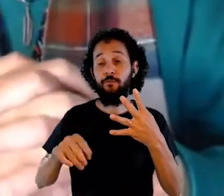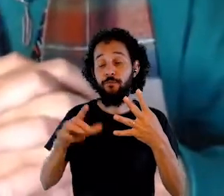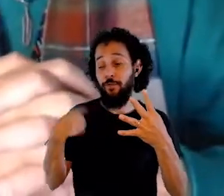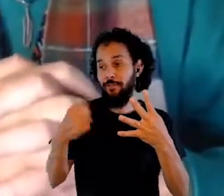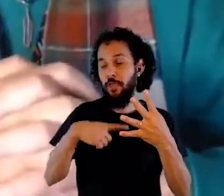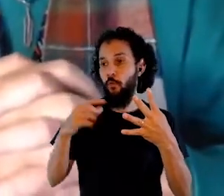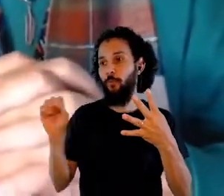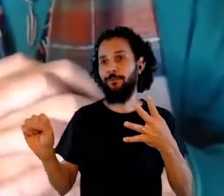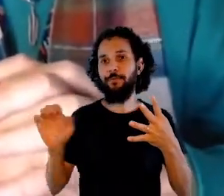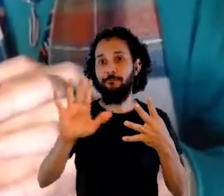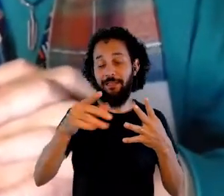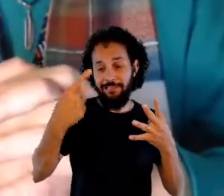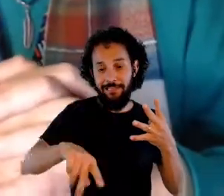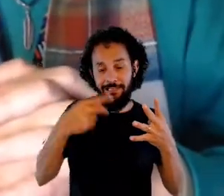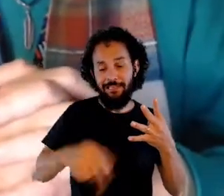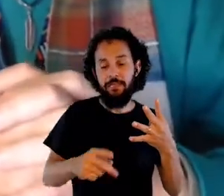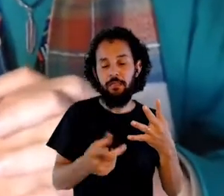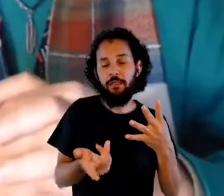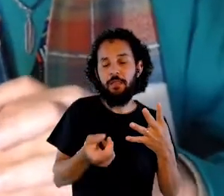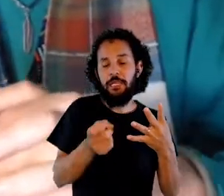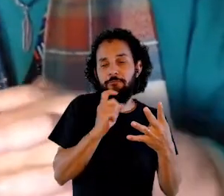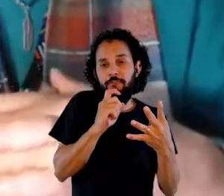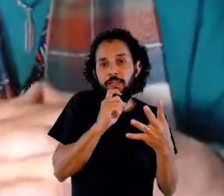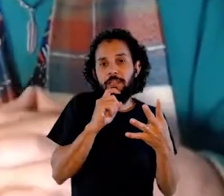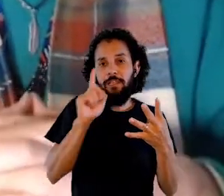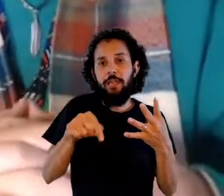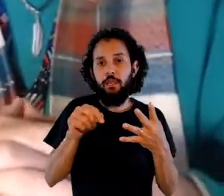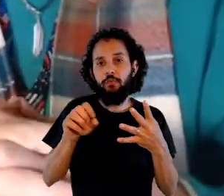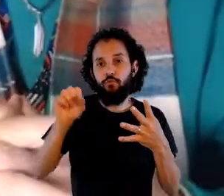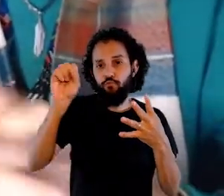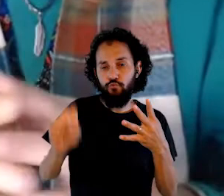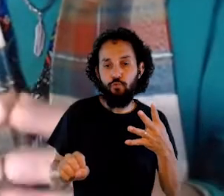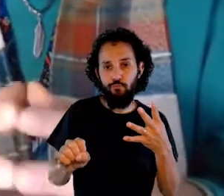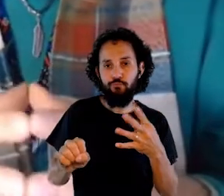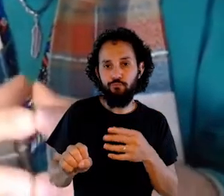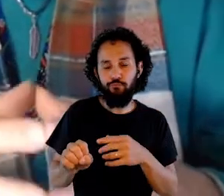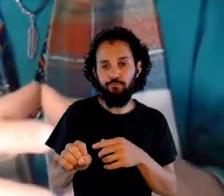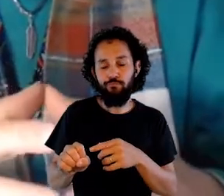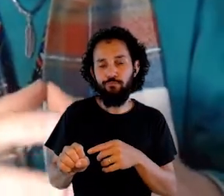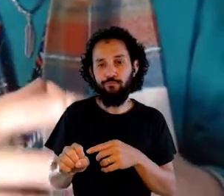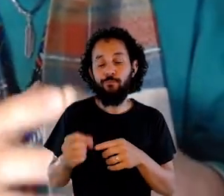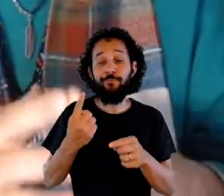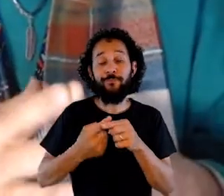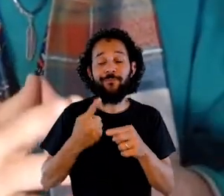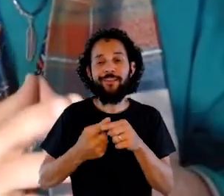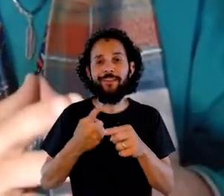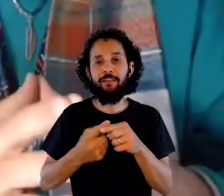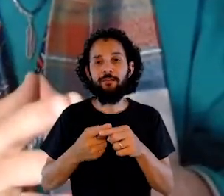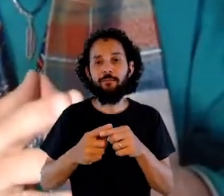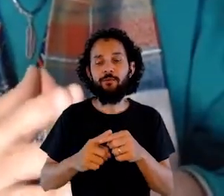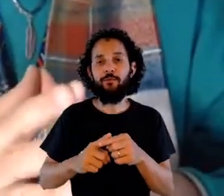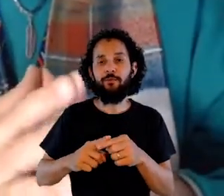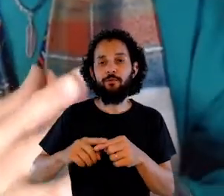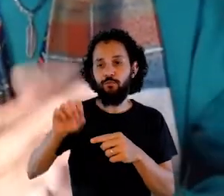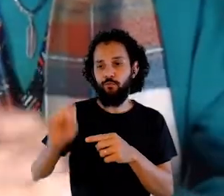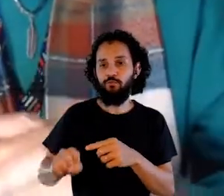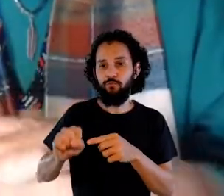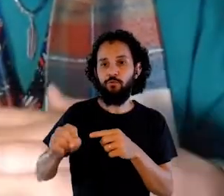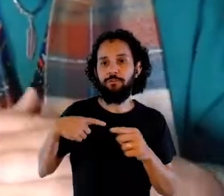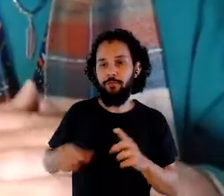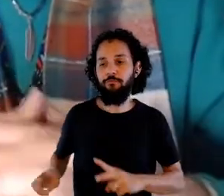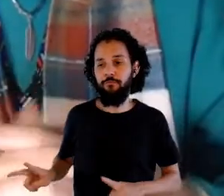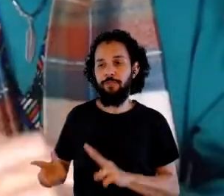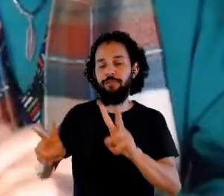representa a direção sul da roda medicinal, porque é do Polo Sul que nós recebemos os ventos frios que